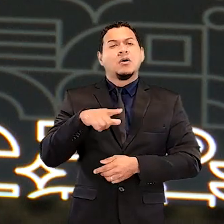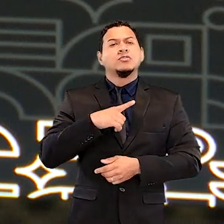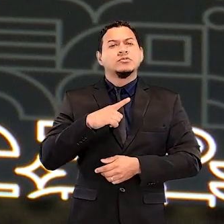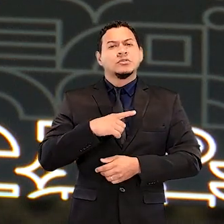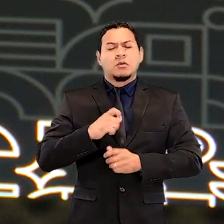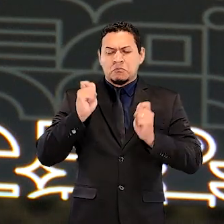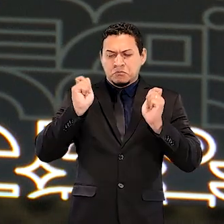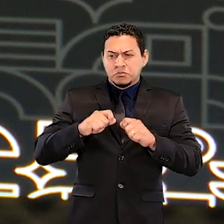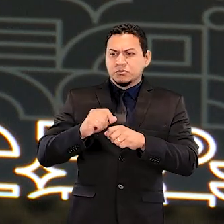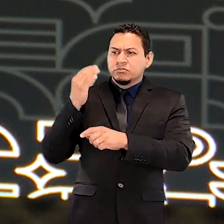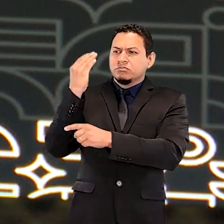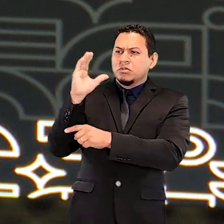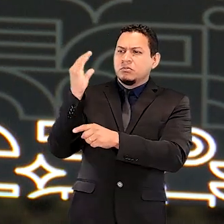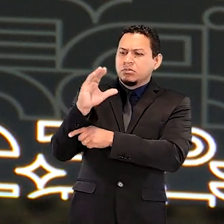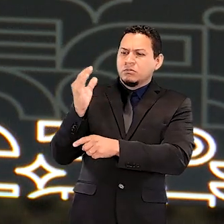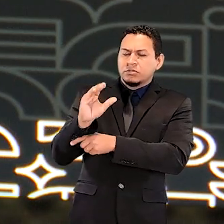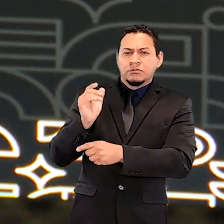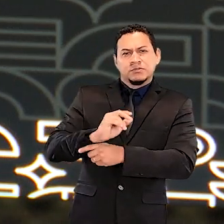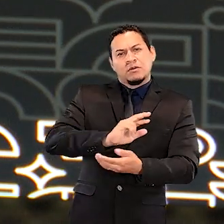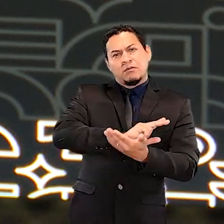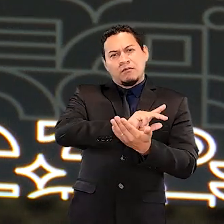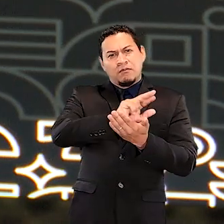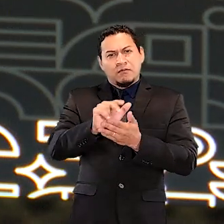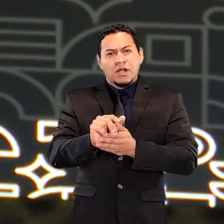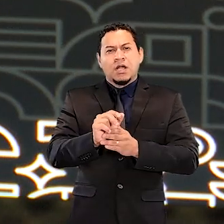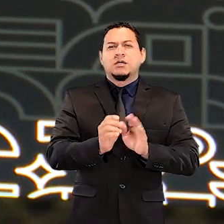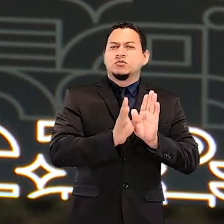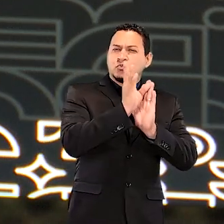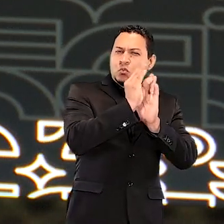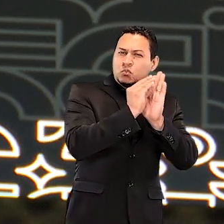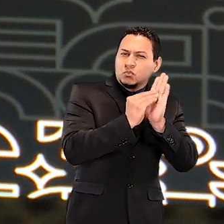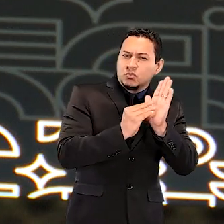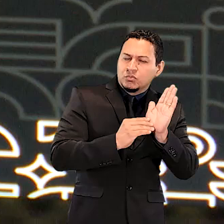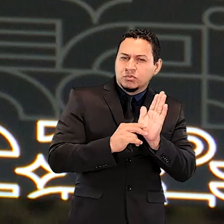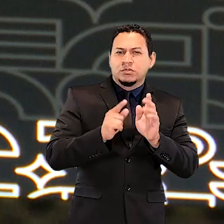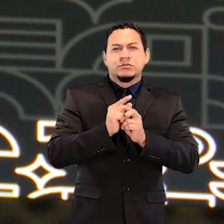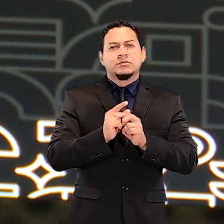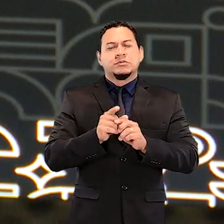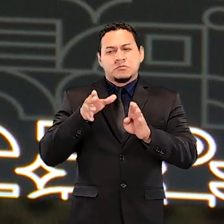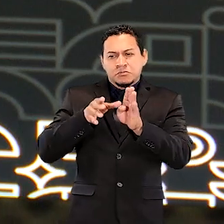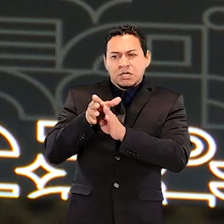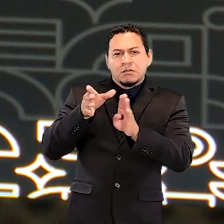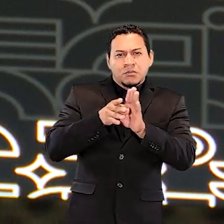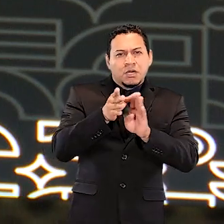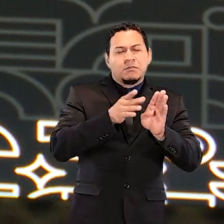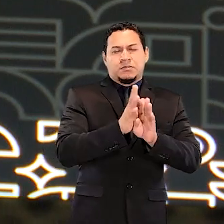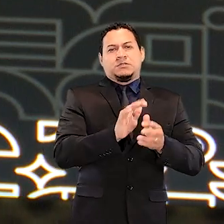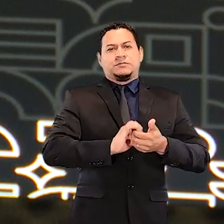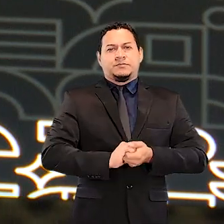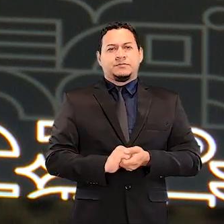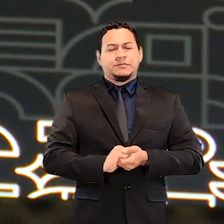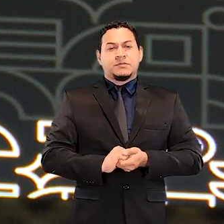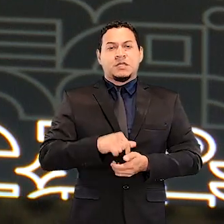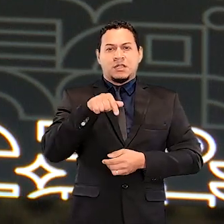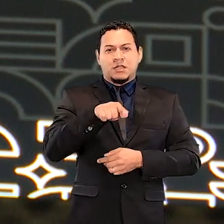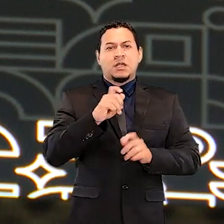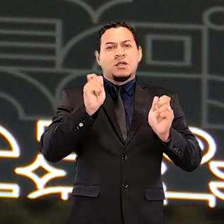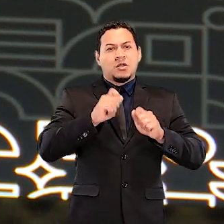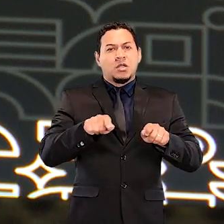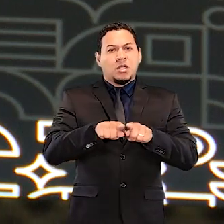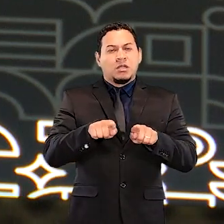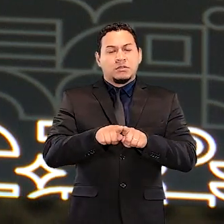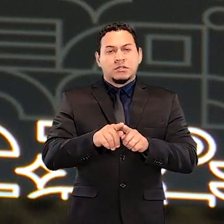eu tenho compartilhado conteúdo. Tenho, na verdade, trabalhado muito no compartilhamento de conteúdo. Eu ali